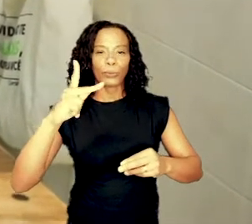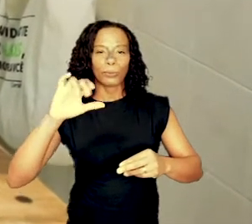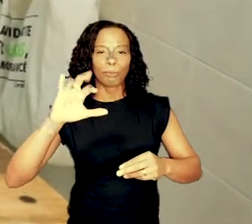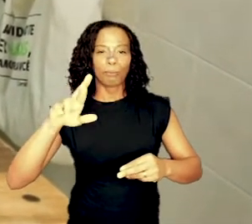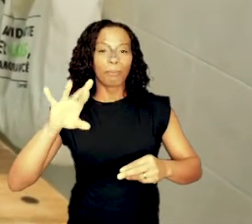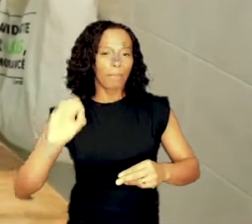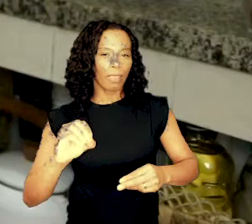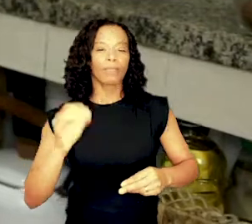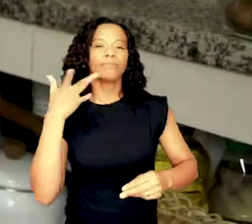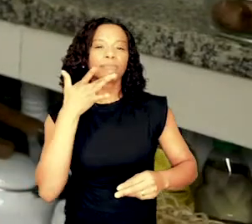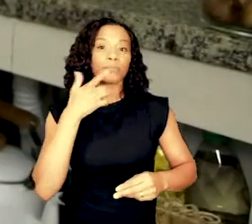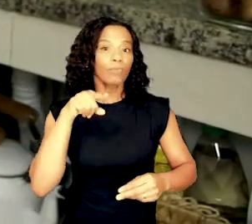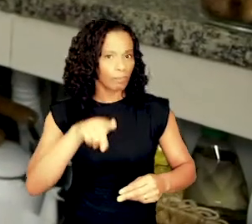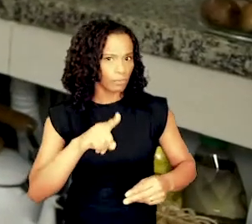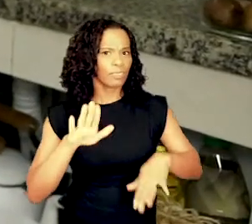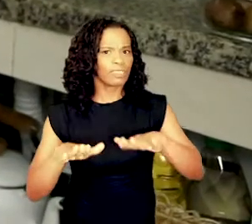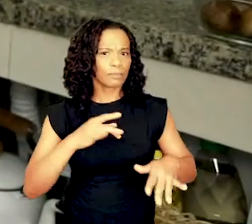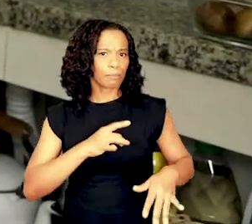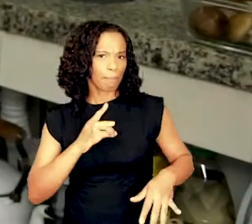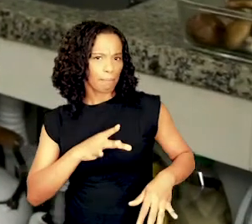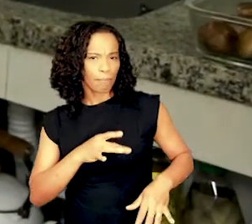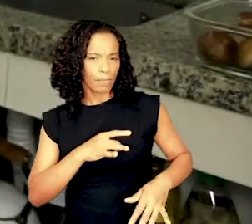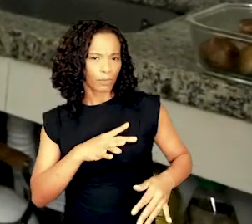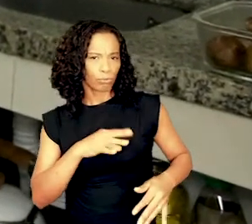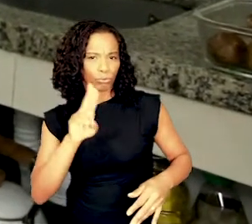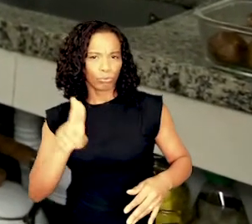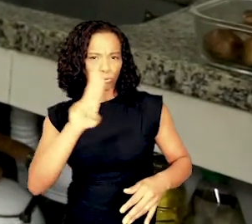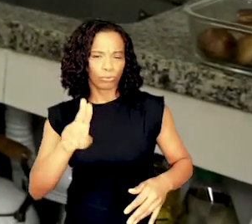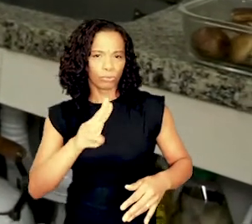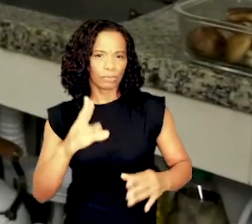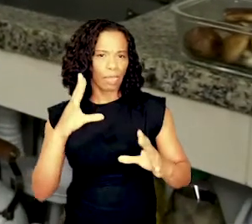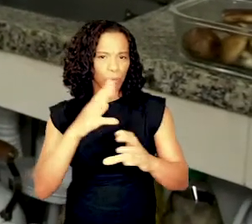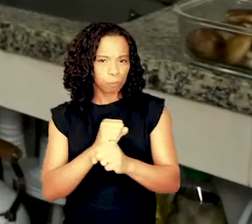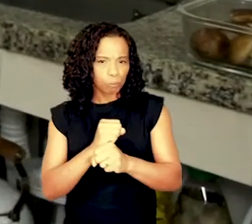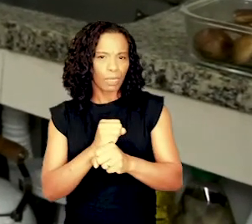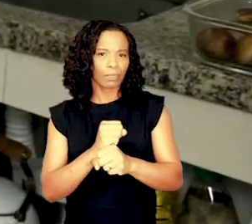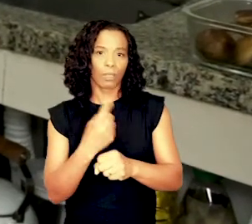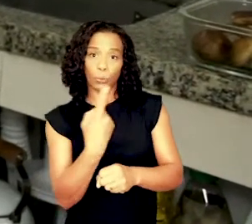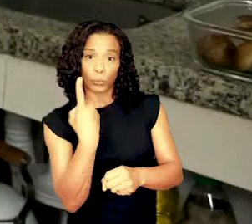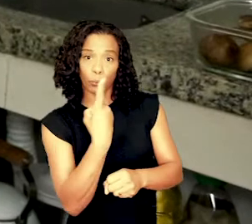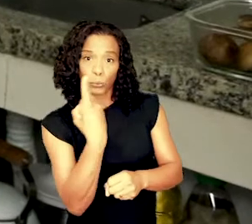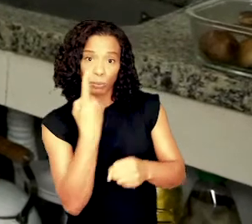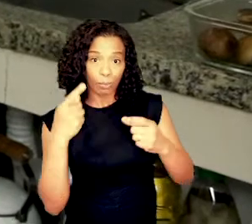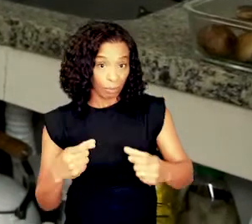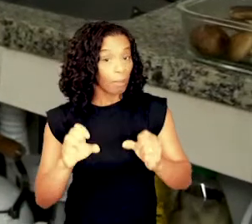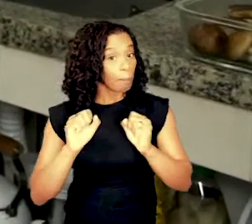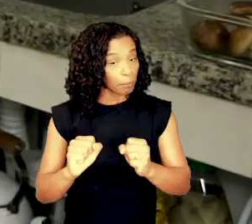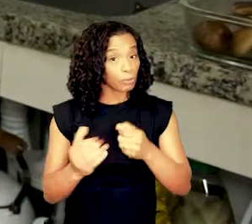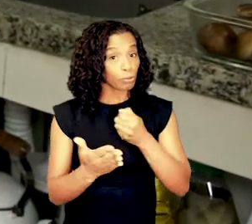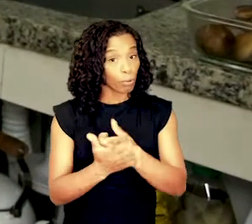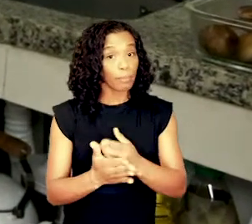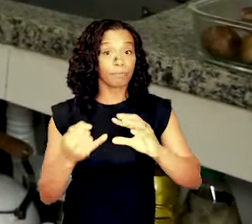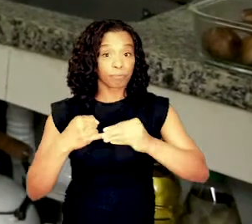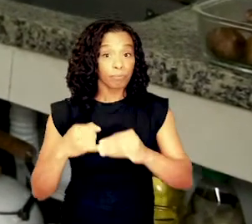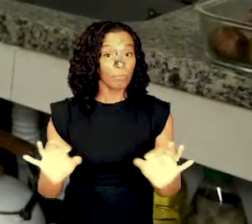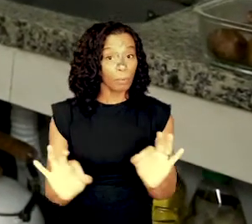Não? Então vamos começar. Você que tem medo de usar panela de pressão, tá tudo bem, porque eu já compadeci do mesmo medo, entendeu? Então você pode comprar o feijão